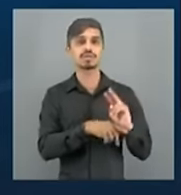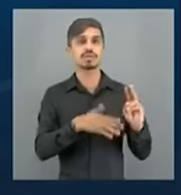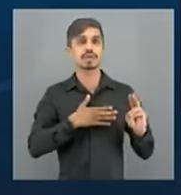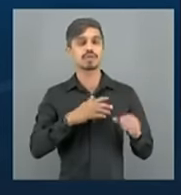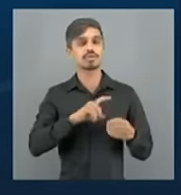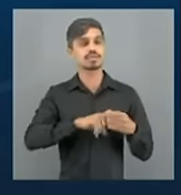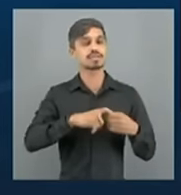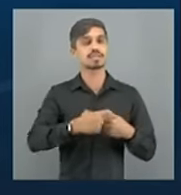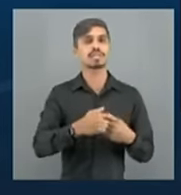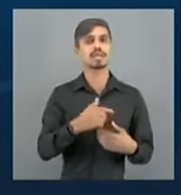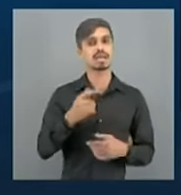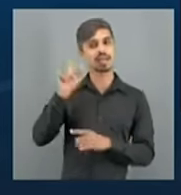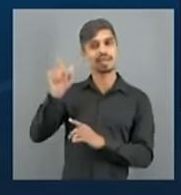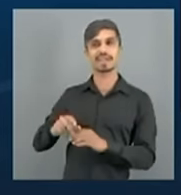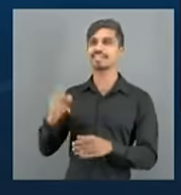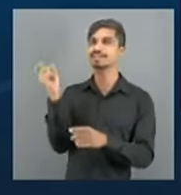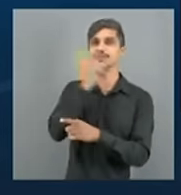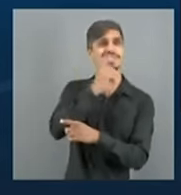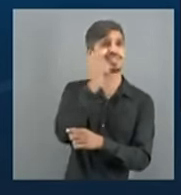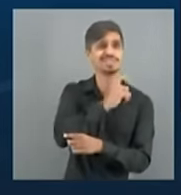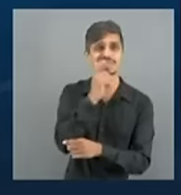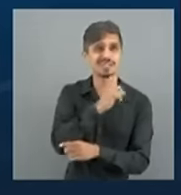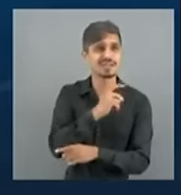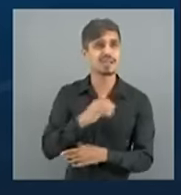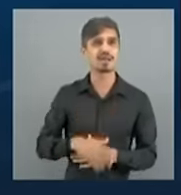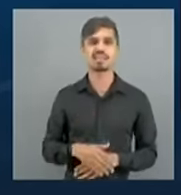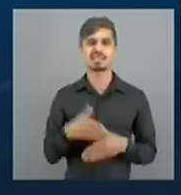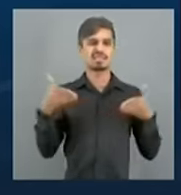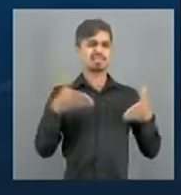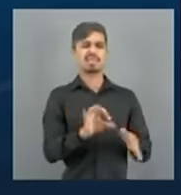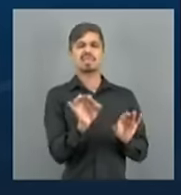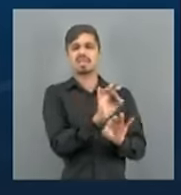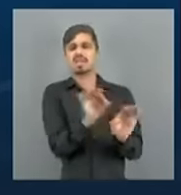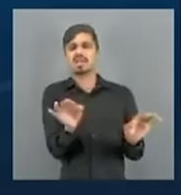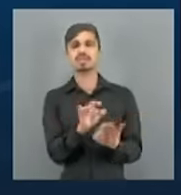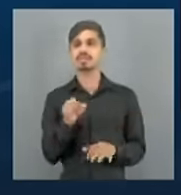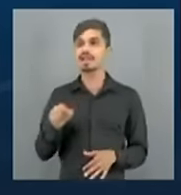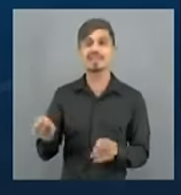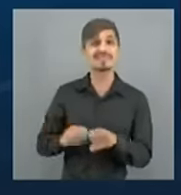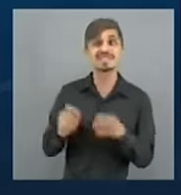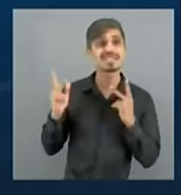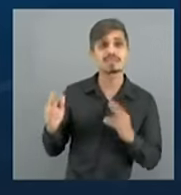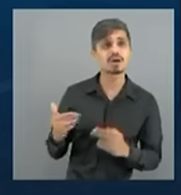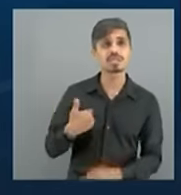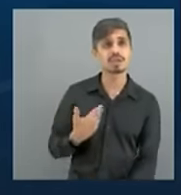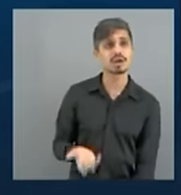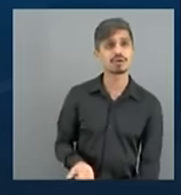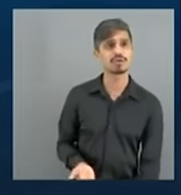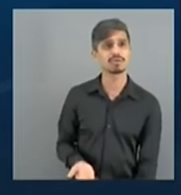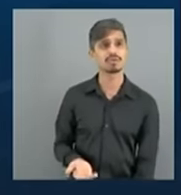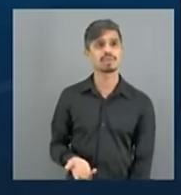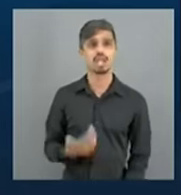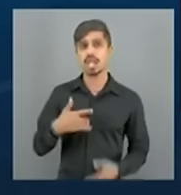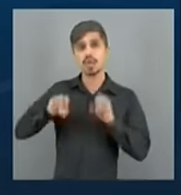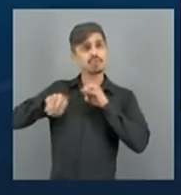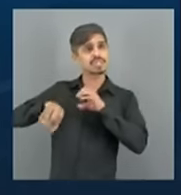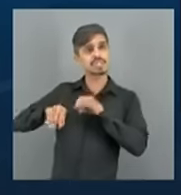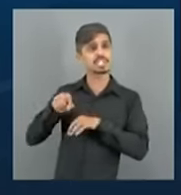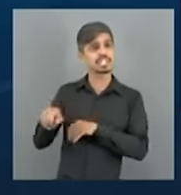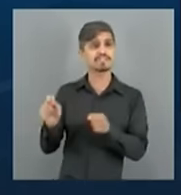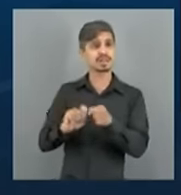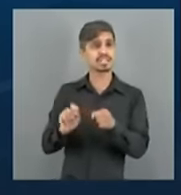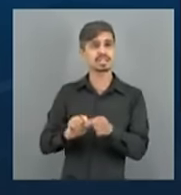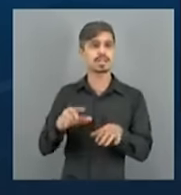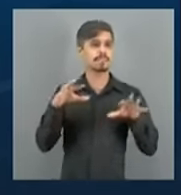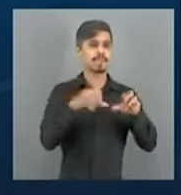foi totalmente escancarado na mentira. E, eu não tenho participação do quê, cara? Ele fazia a mesma função que a minha, que é o quê? Eu ensinei o cara a fazer, pegar